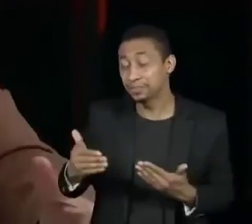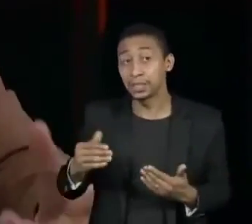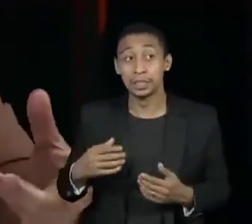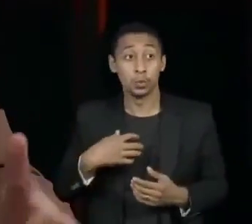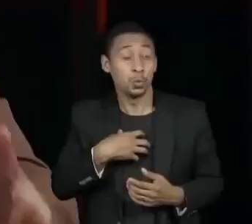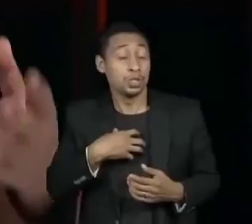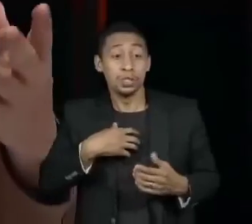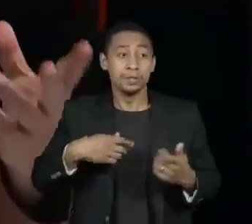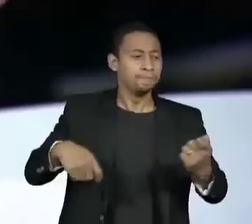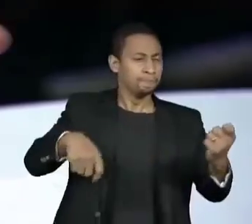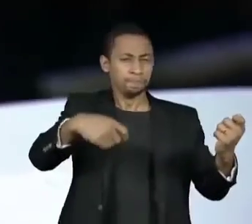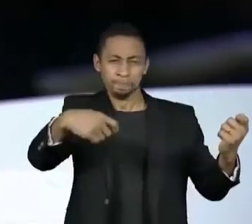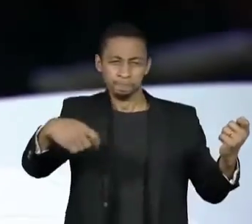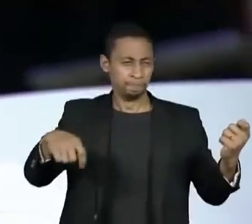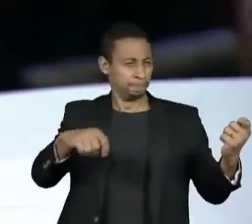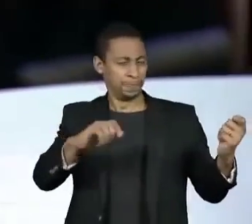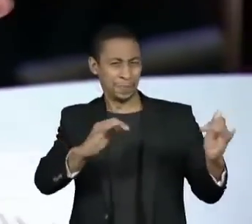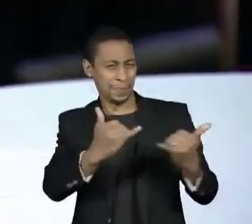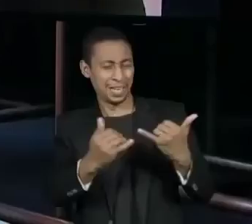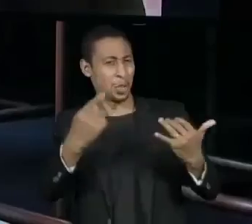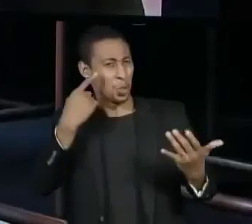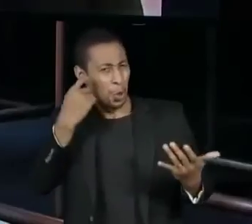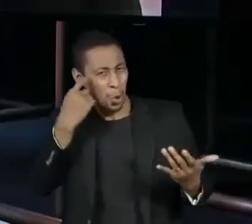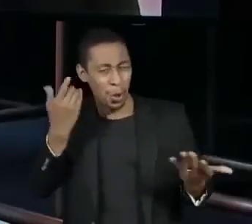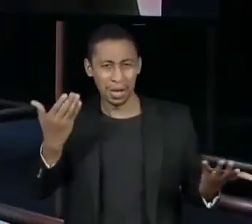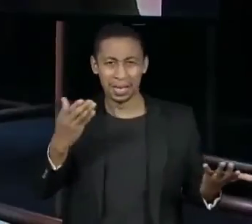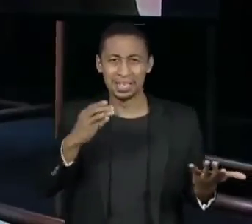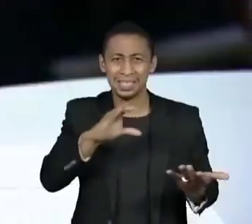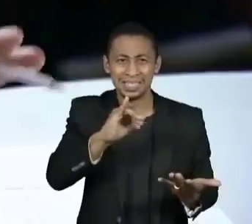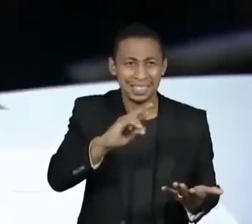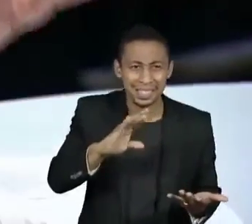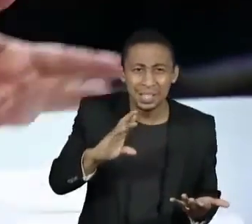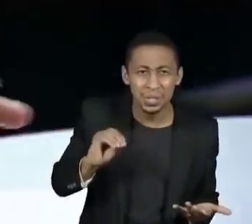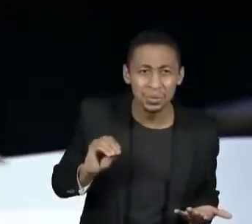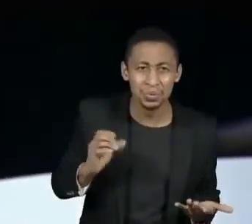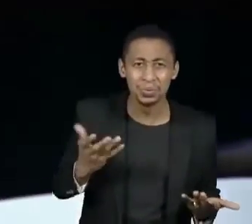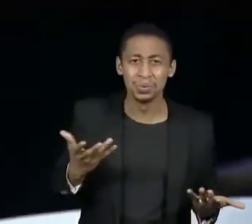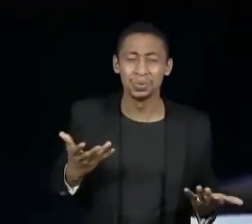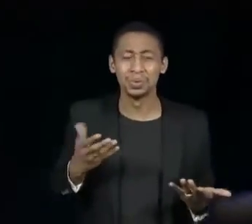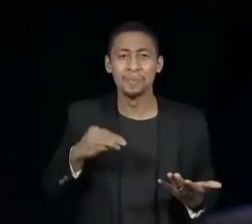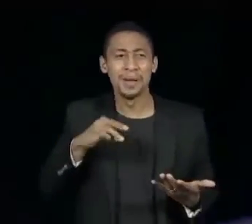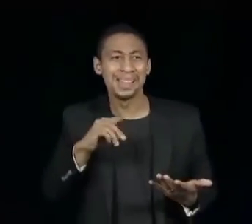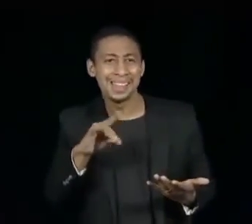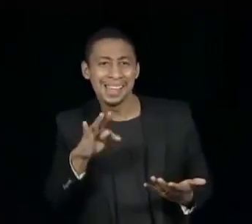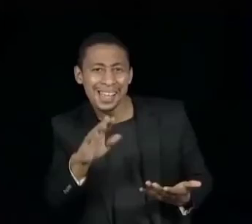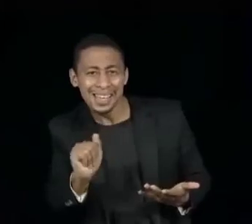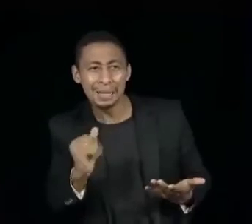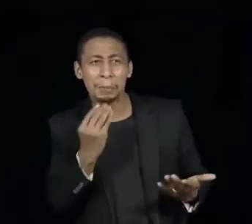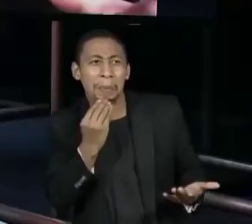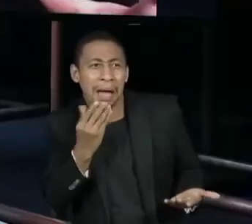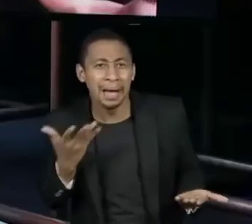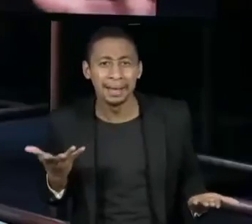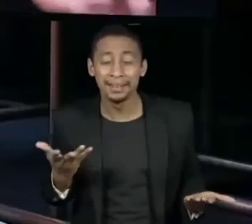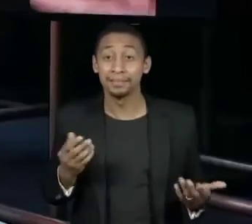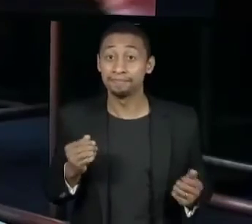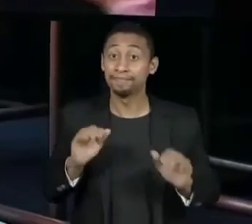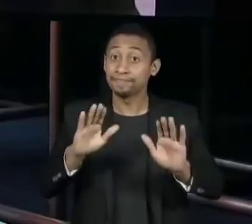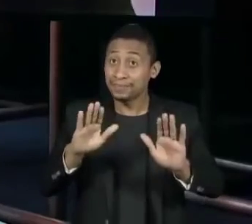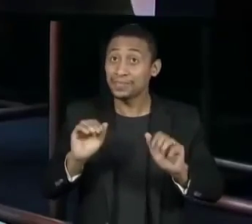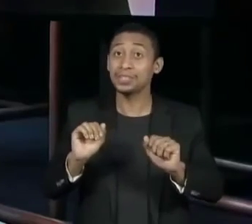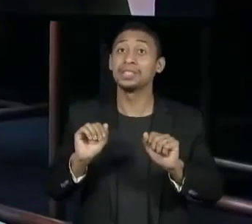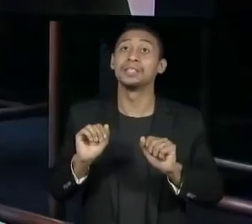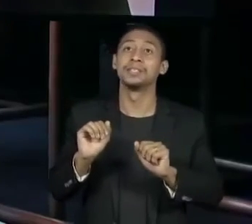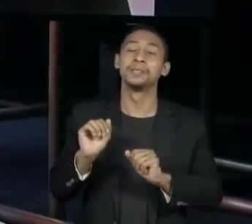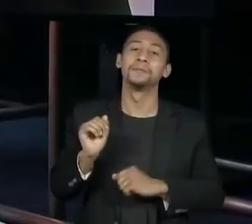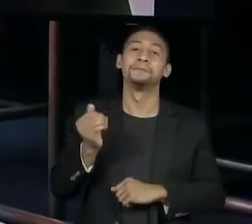Eu estou sentindo agora esse violino tocando aí, Dória, Ciro, Mandetta. A questão que eu acho que nesse campo aqui não vai ter espaço para